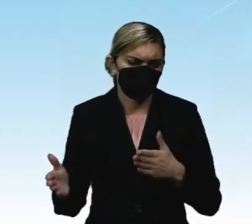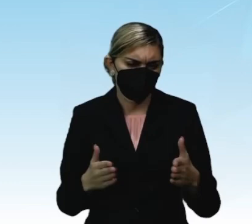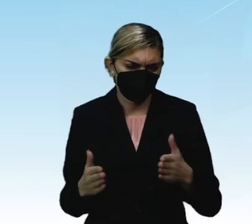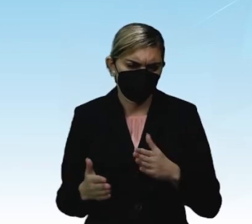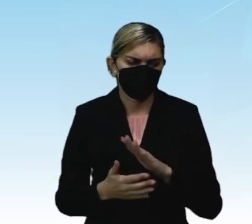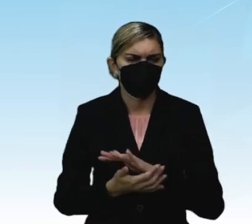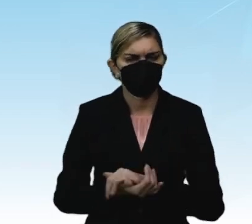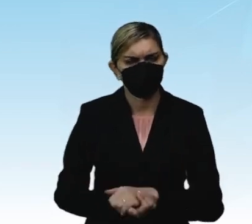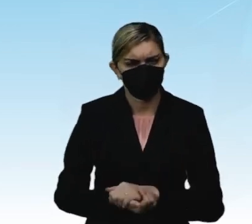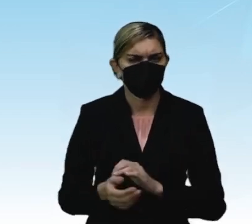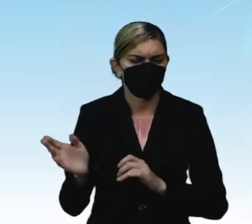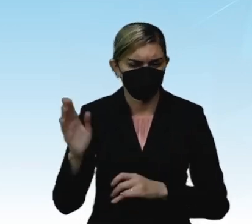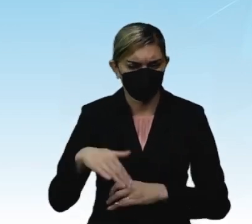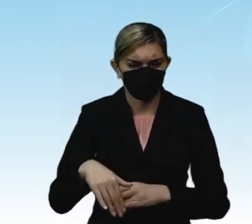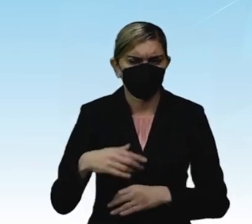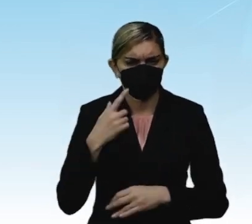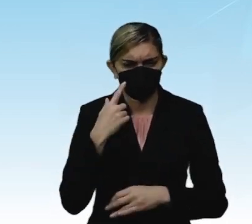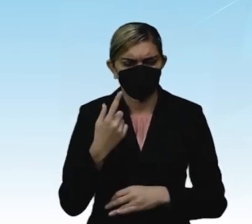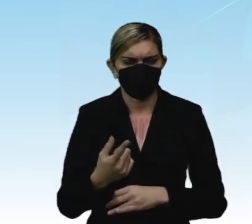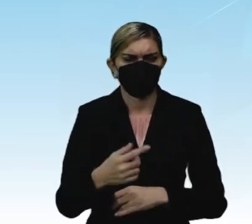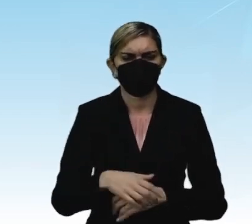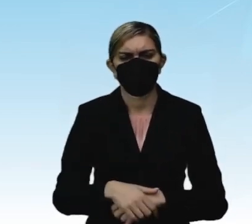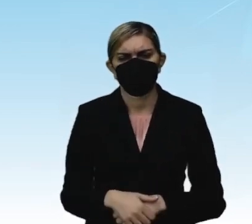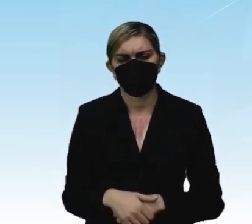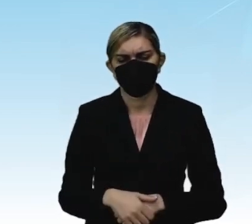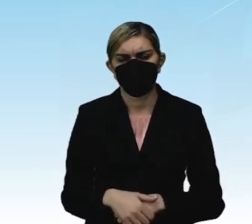ainda? Vamos lá, meus amores.